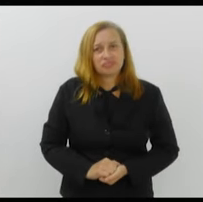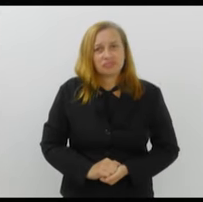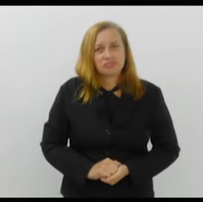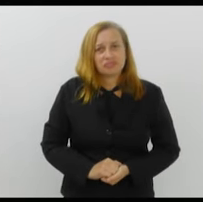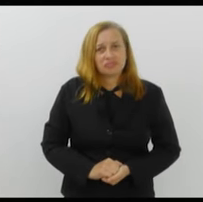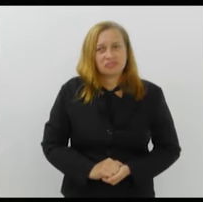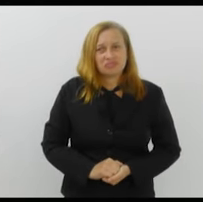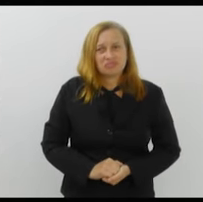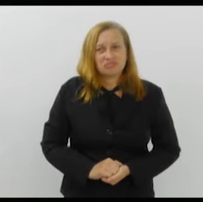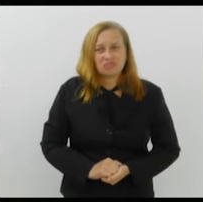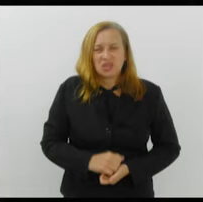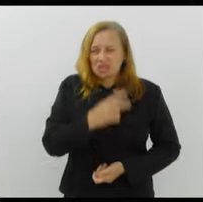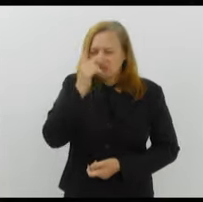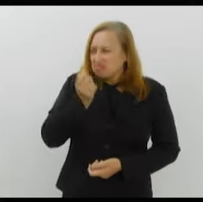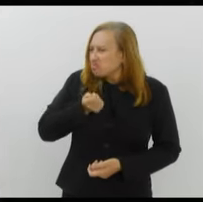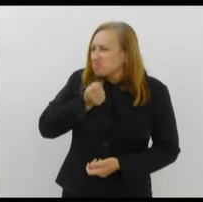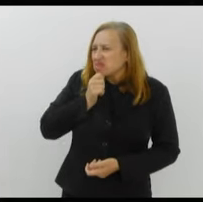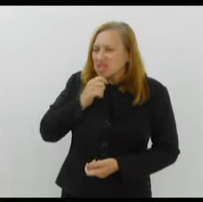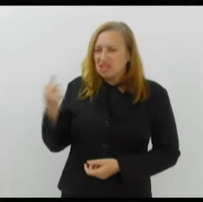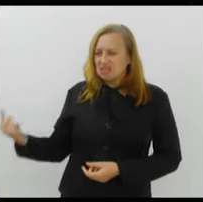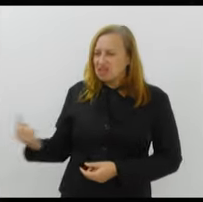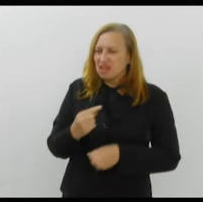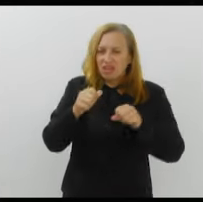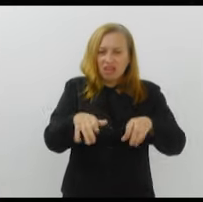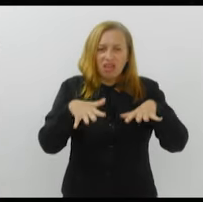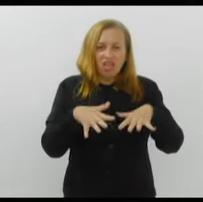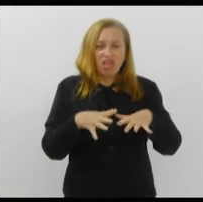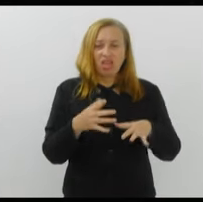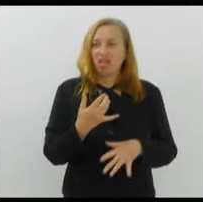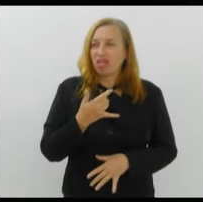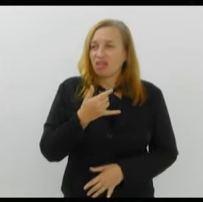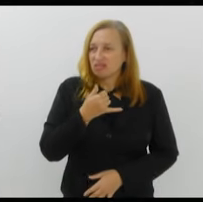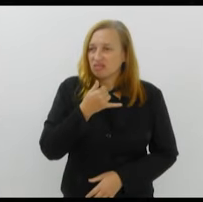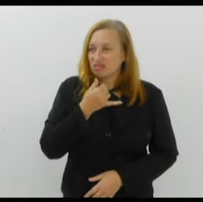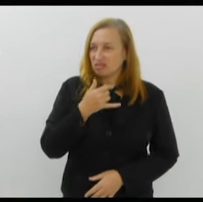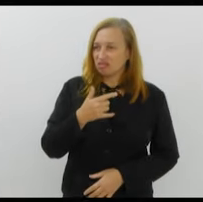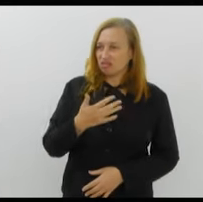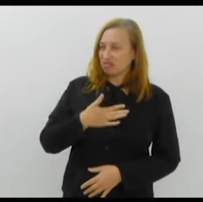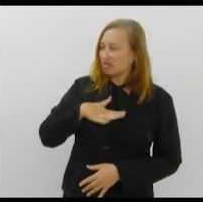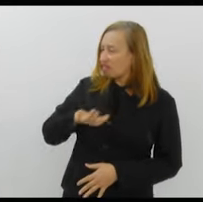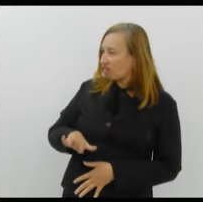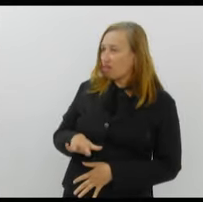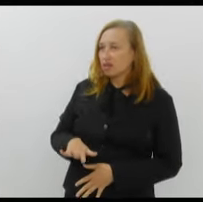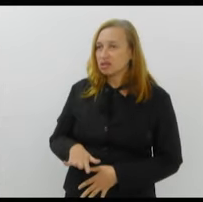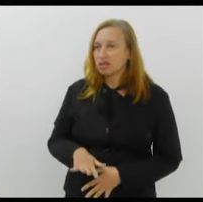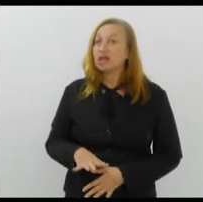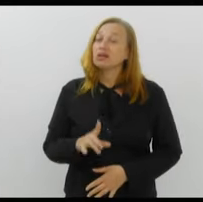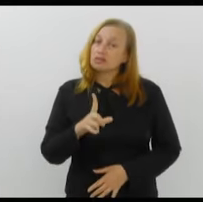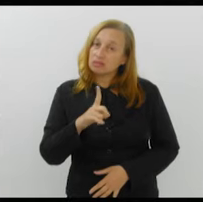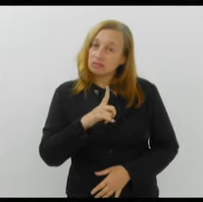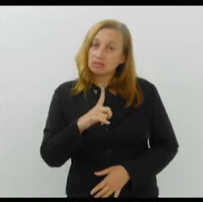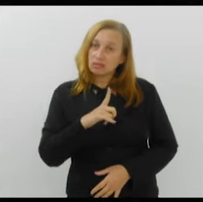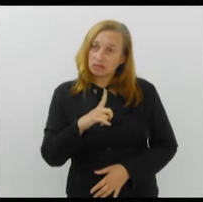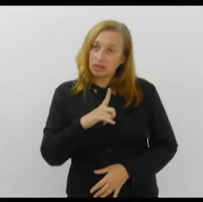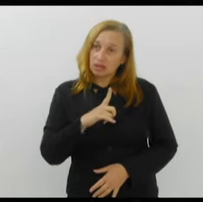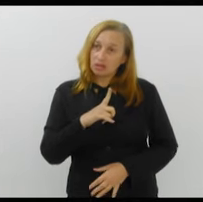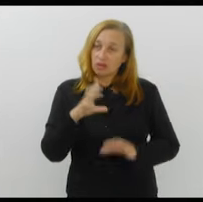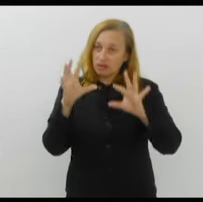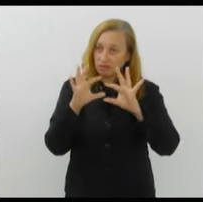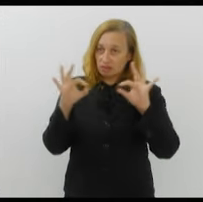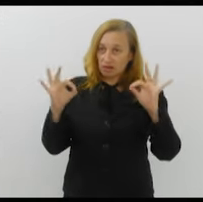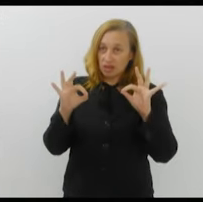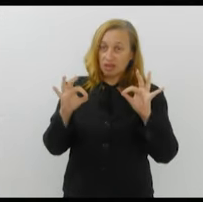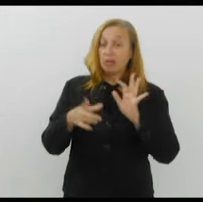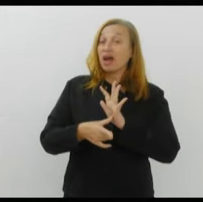E não adianta vir para plenário, ficar fazendo cara feia, porque tem um ditado. Antes do ditado, eu